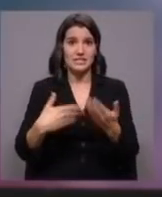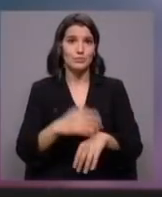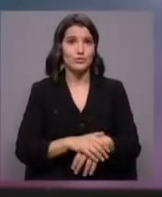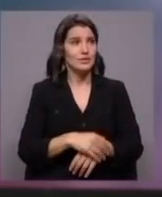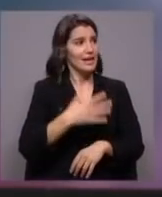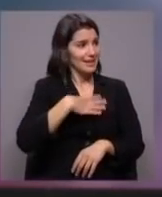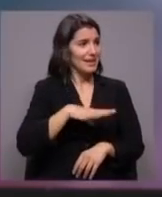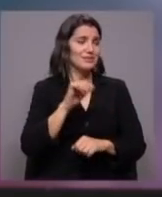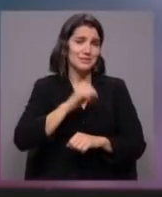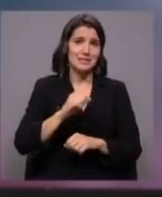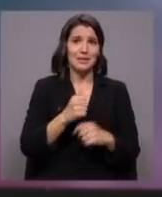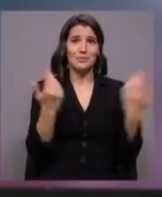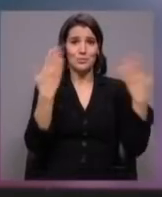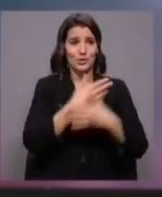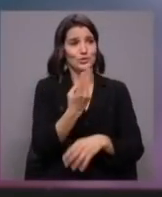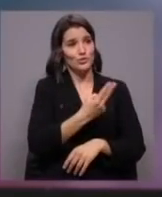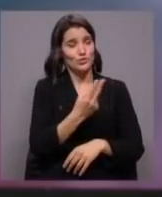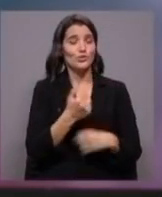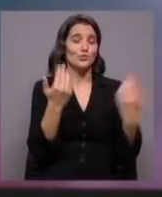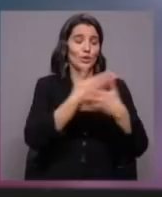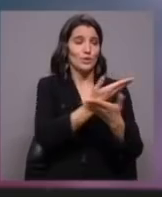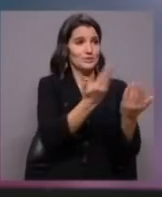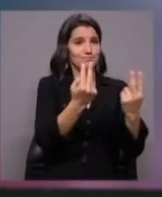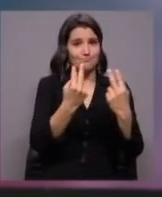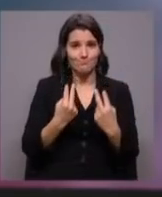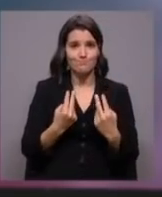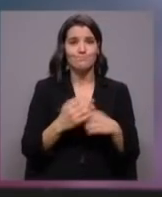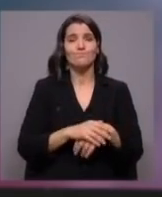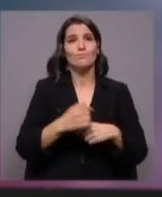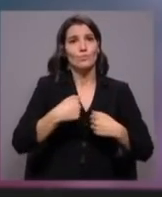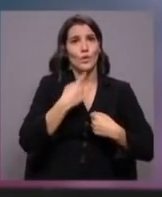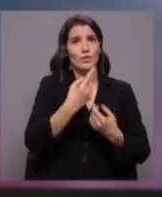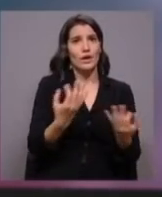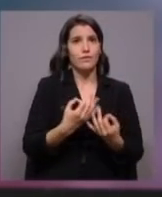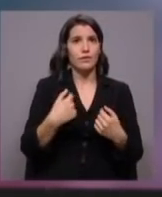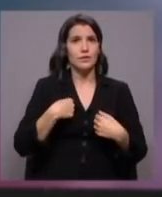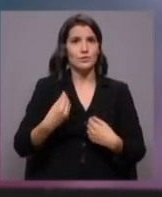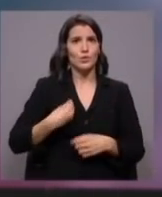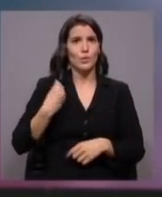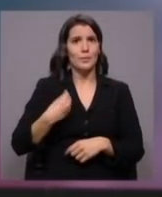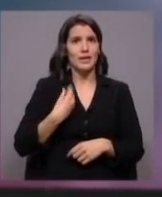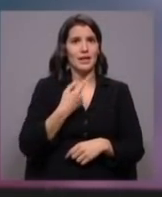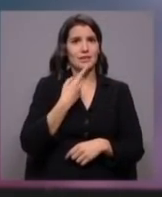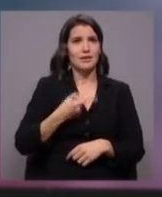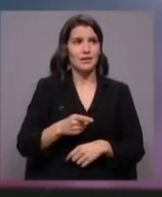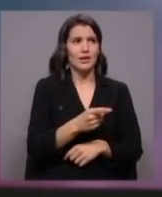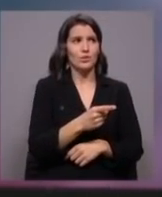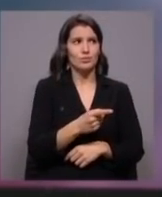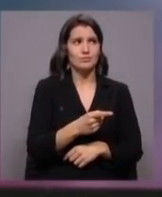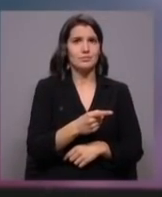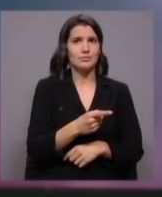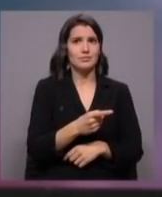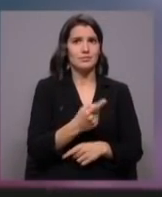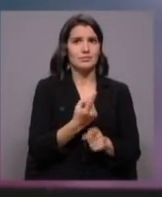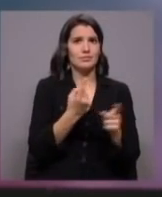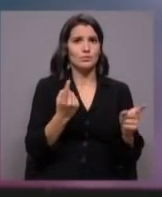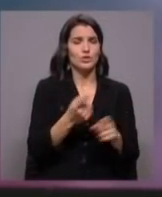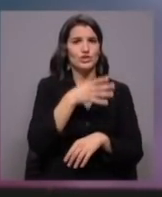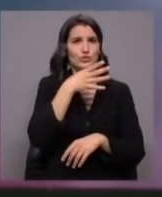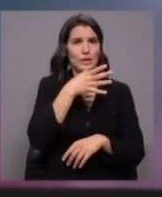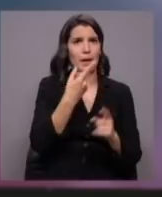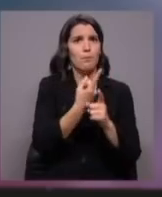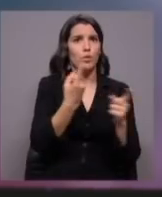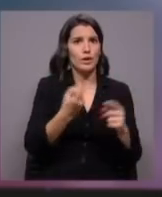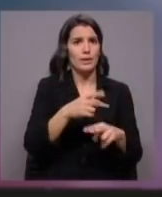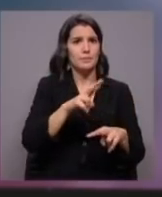noite. Olá. Boa noite aos dois. Boa noite a quem nos está a ver. Eu confesso que fico preocupada com o que ouço o Dr. Rui Rio, porque mais do que explicar porque é que a